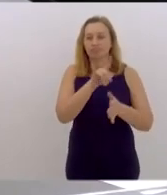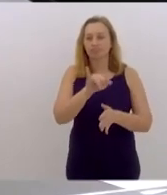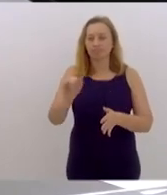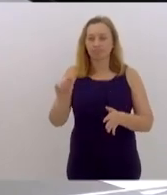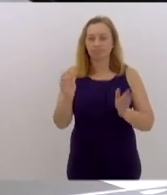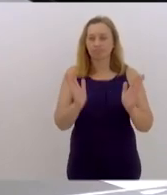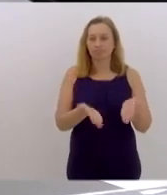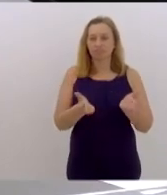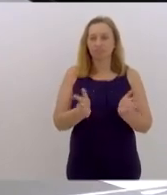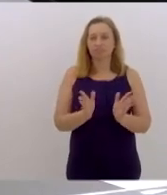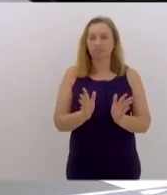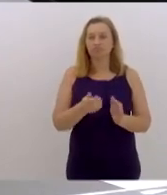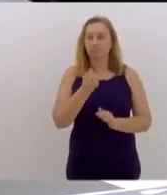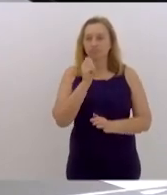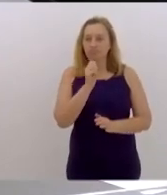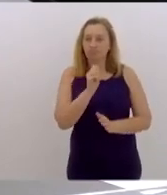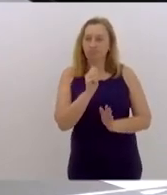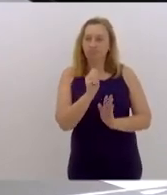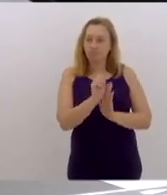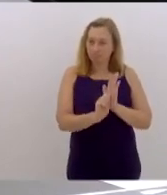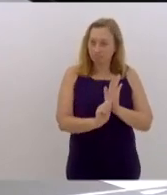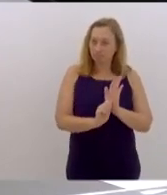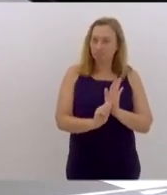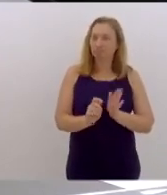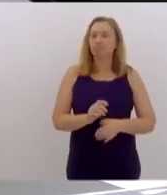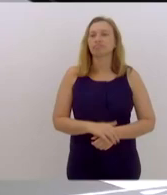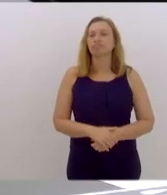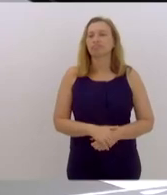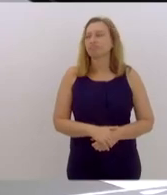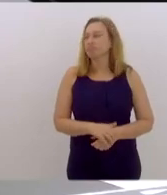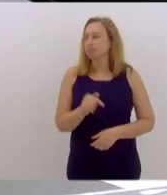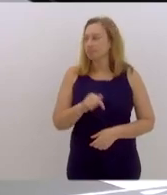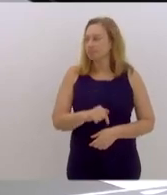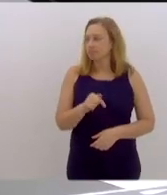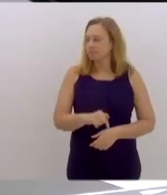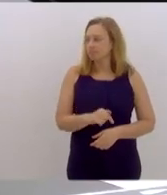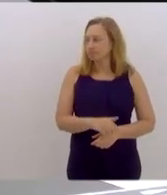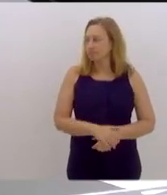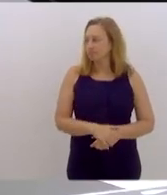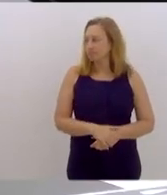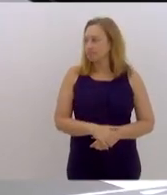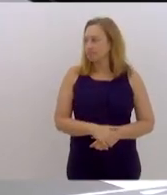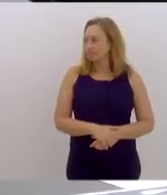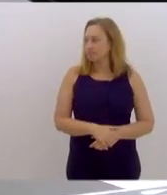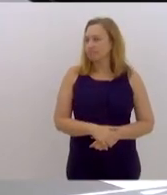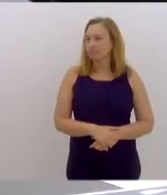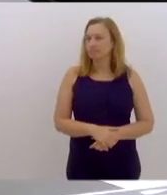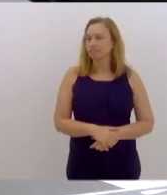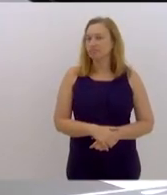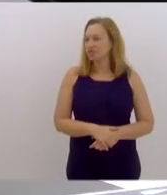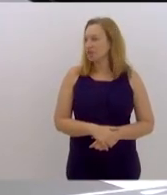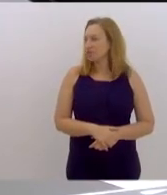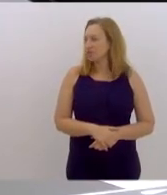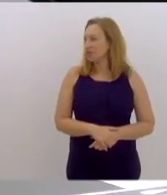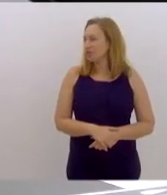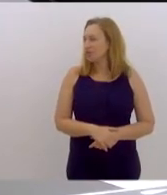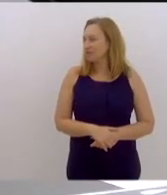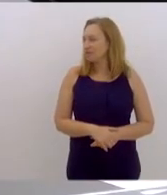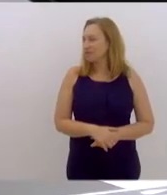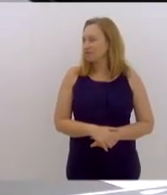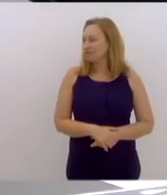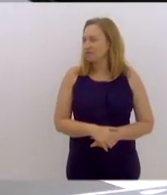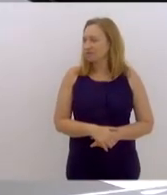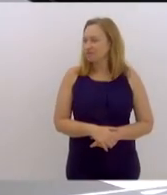com relatório com documento consubstanciador aqui e para entregar para a população é